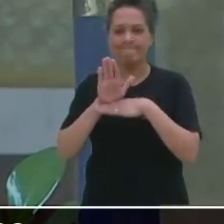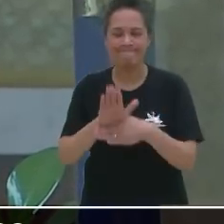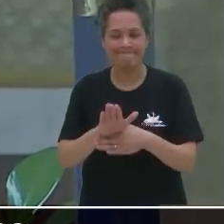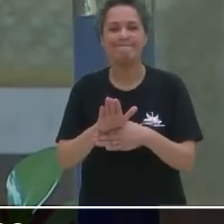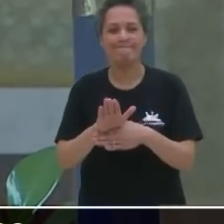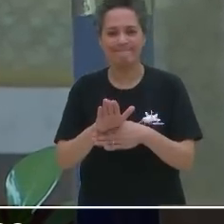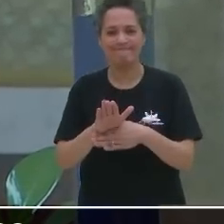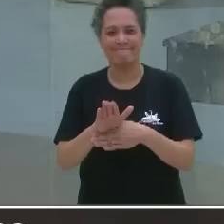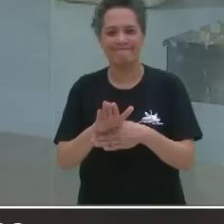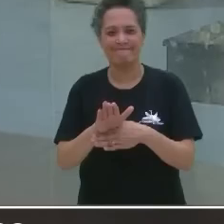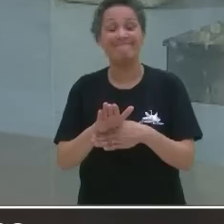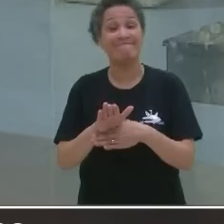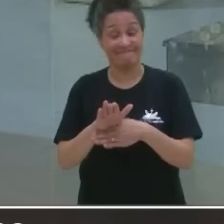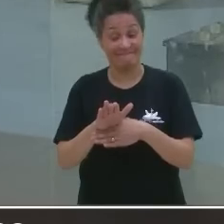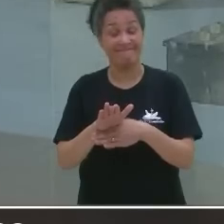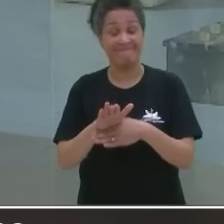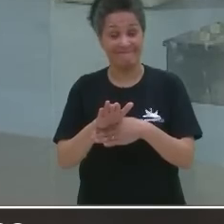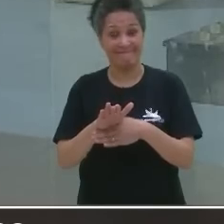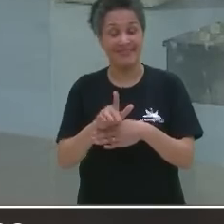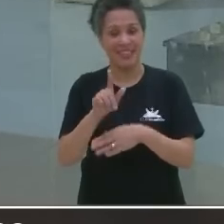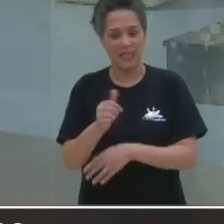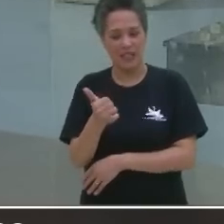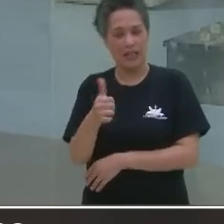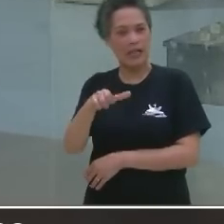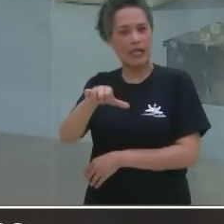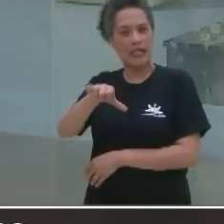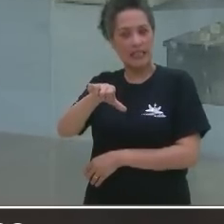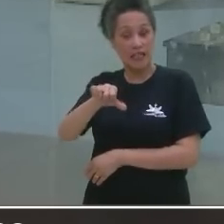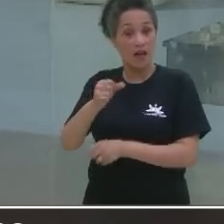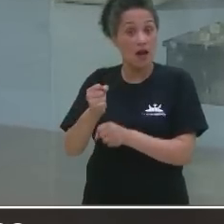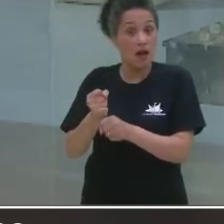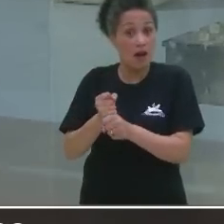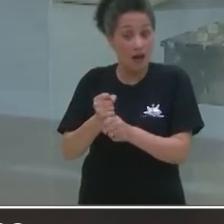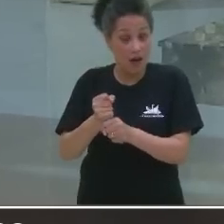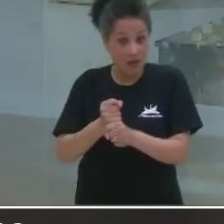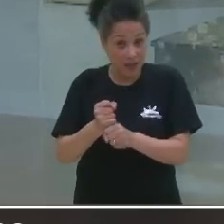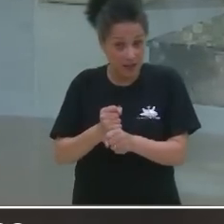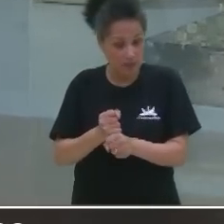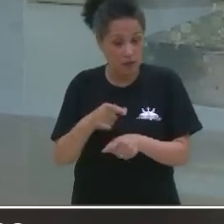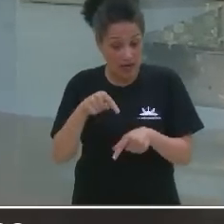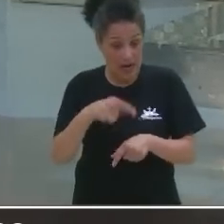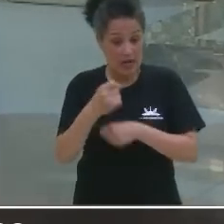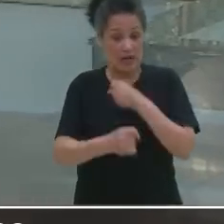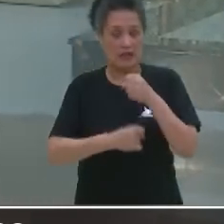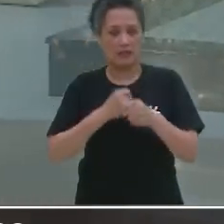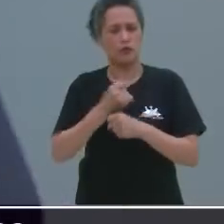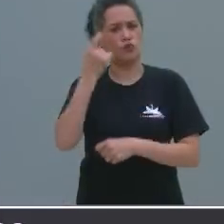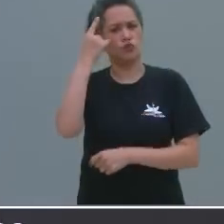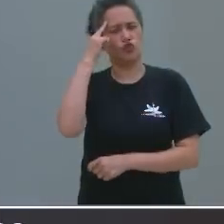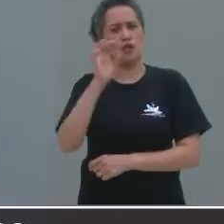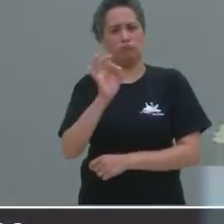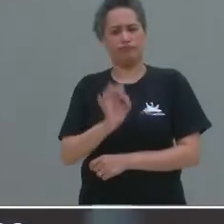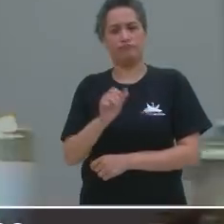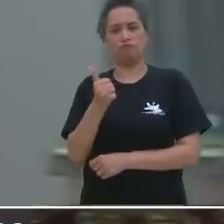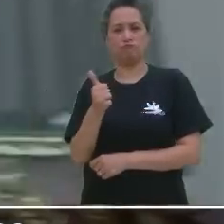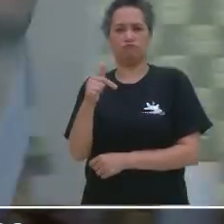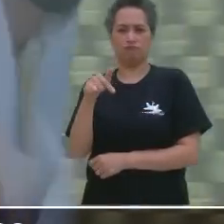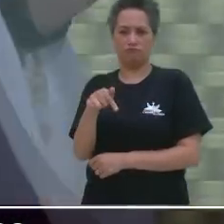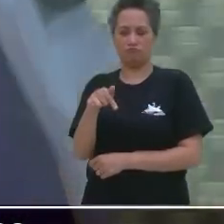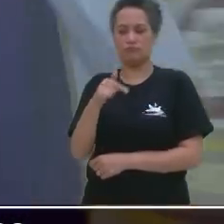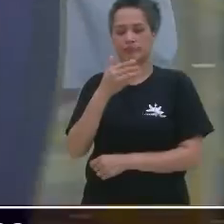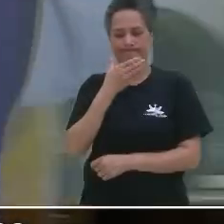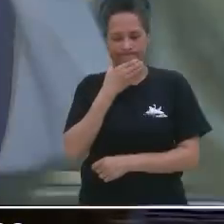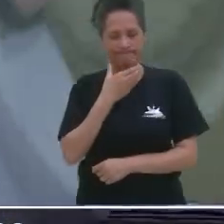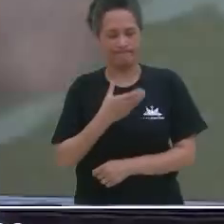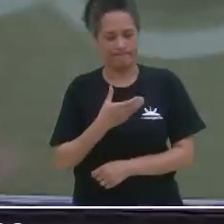19º ano deste evento, que será dia 17 de dezembro. Depois, é